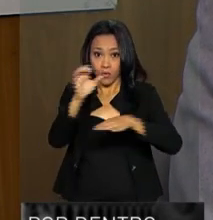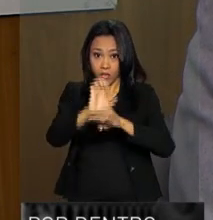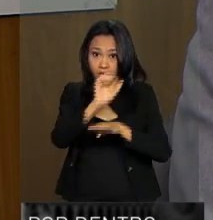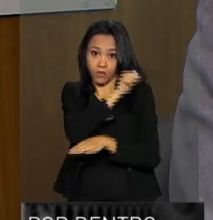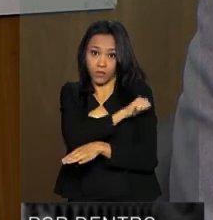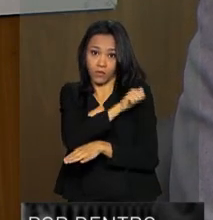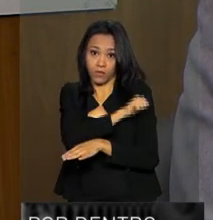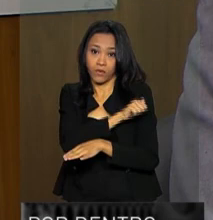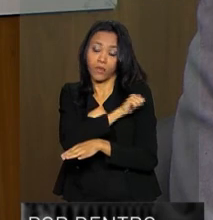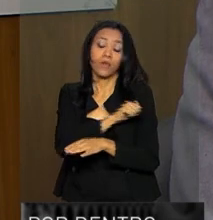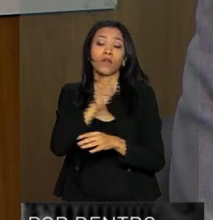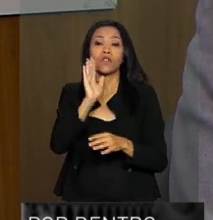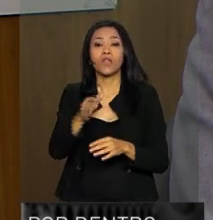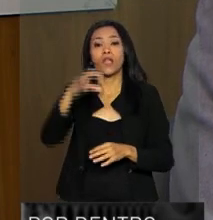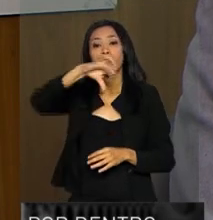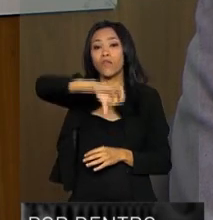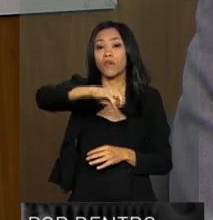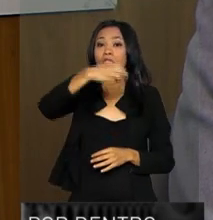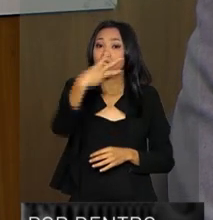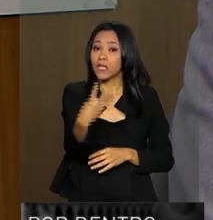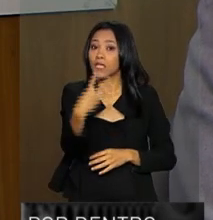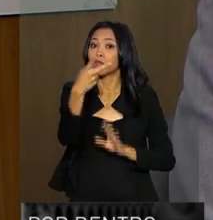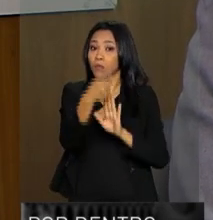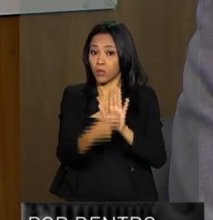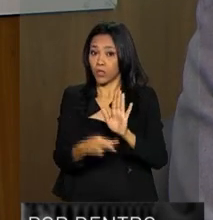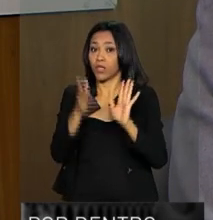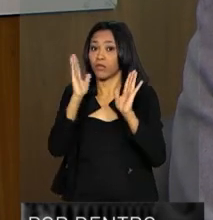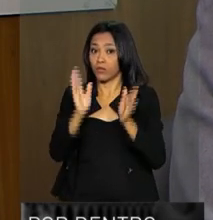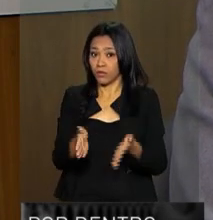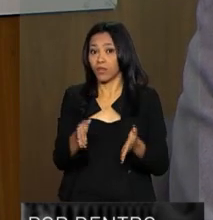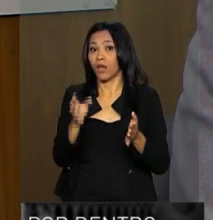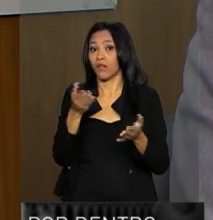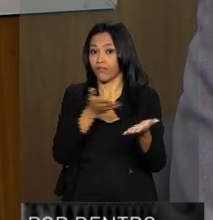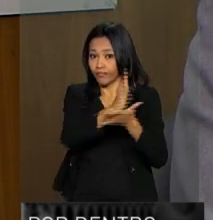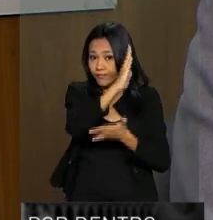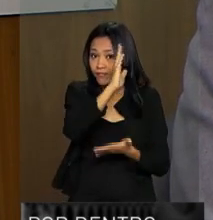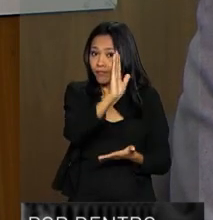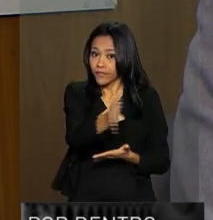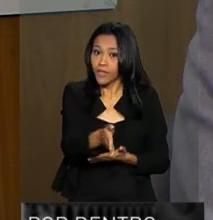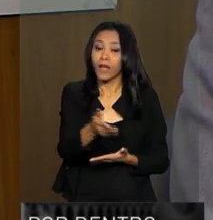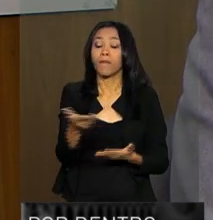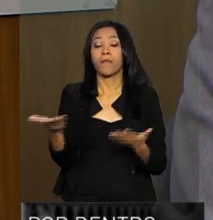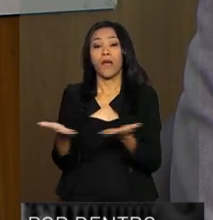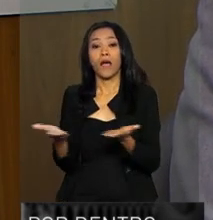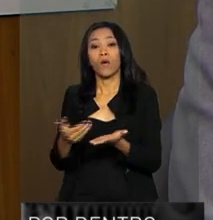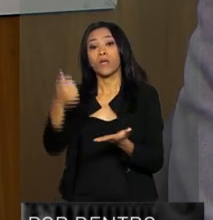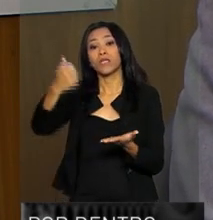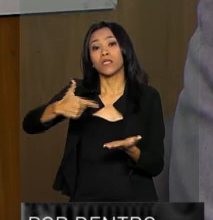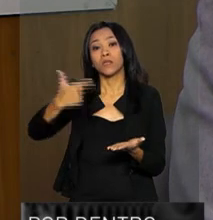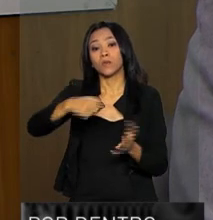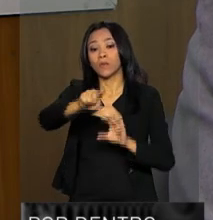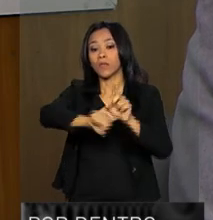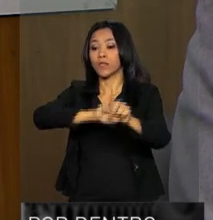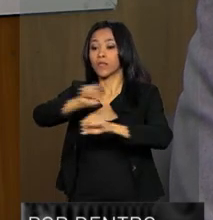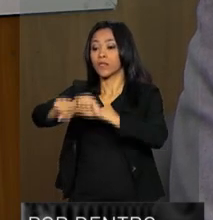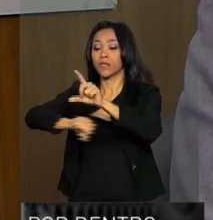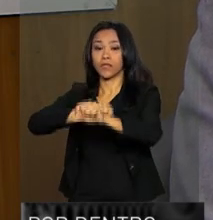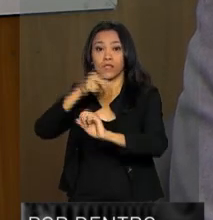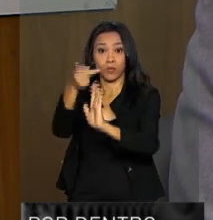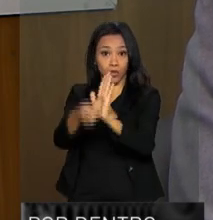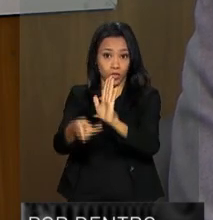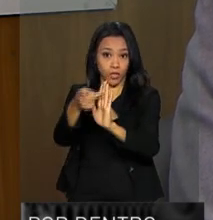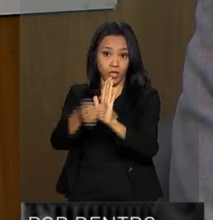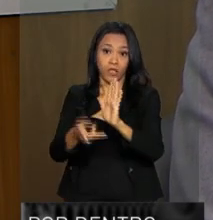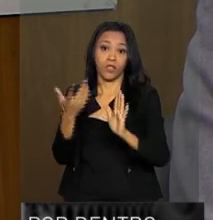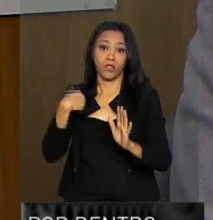projetos de eventos aprovados estamos agora fazendo a segunda seleção de projetos a ideia